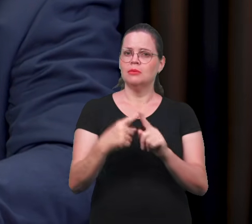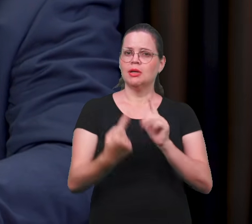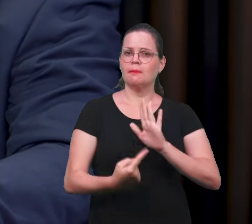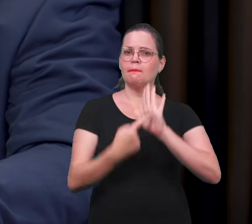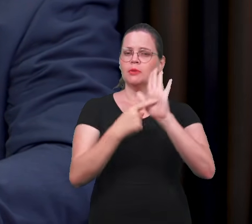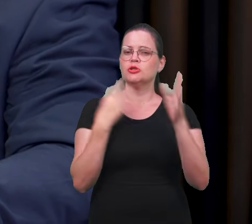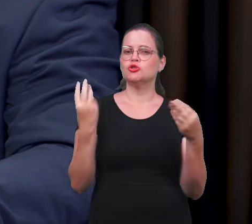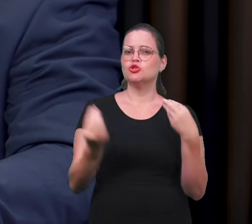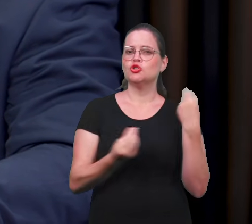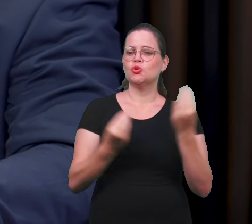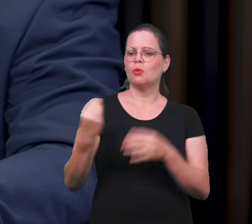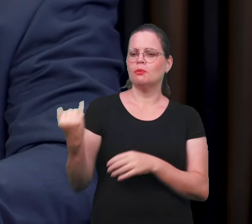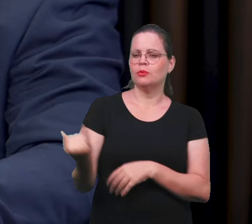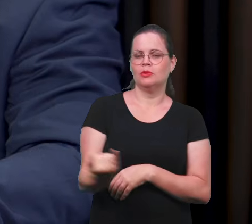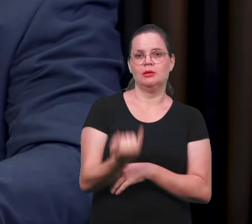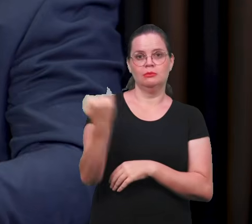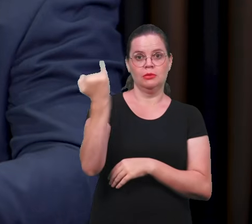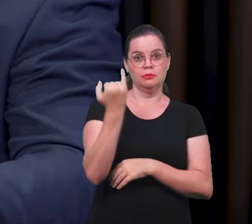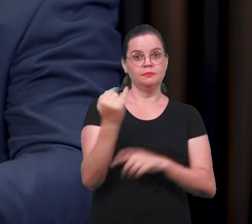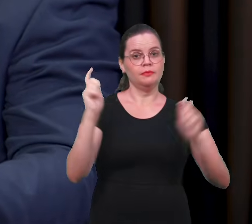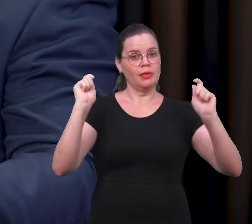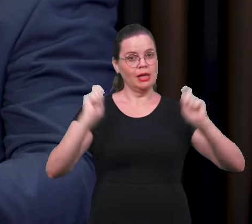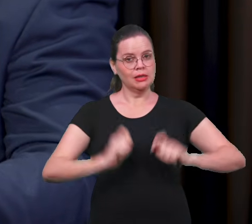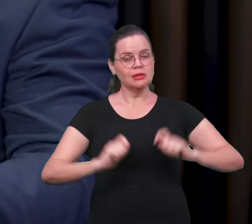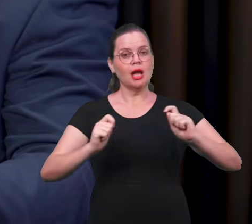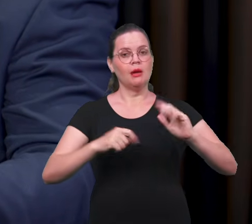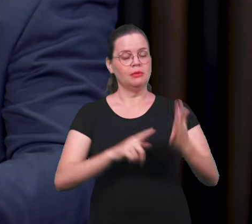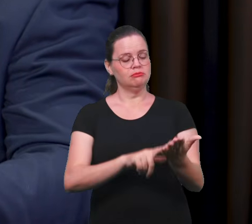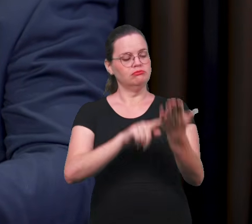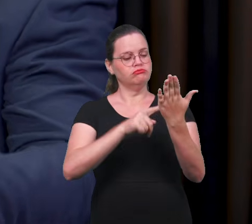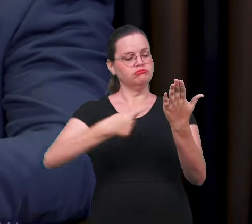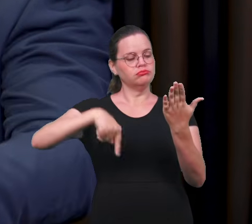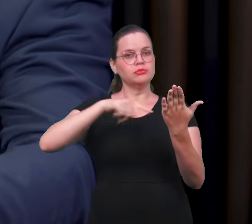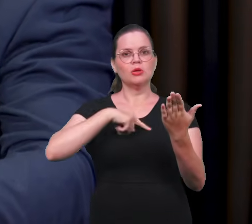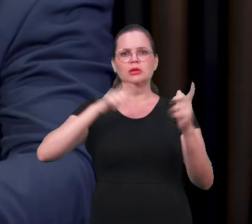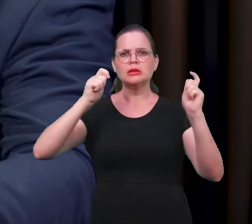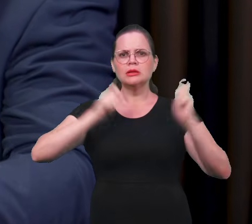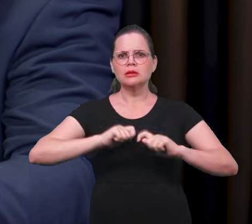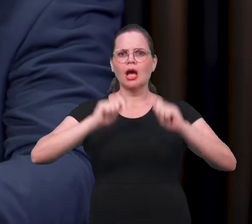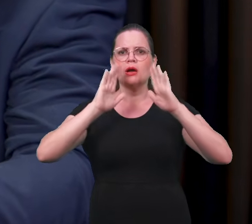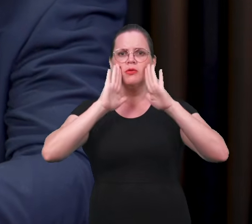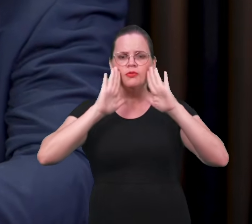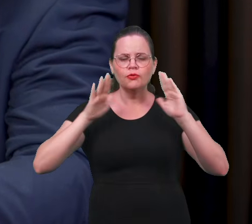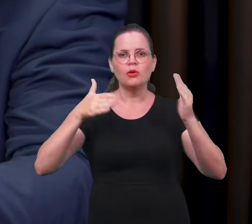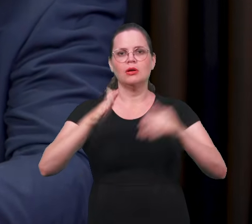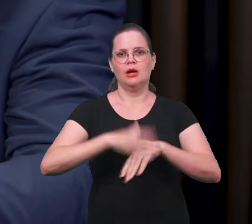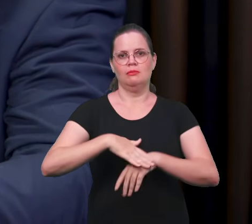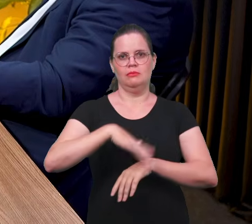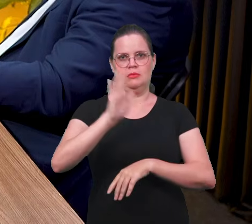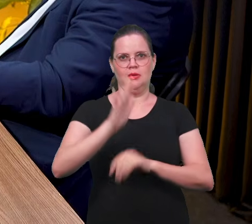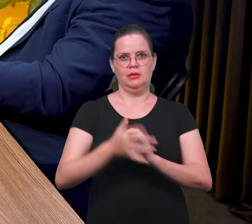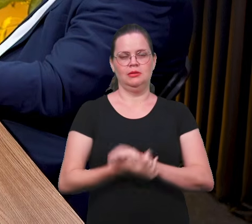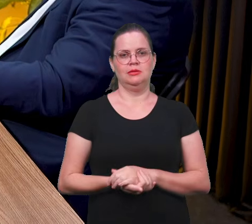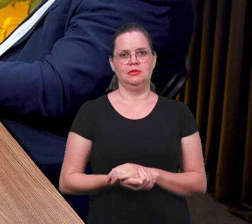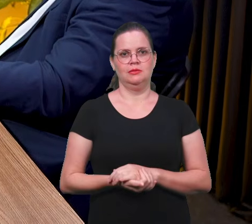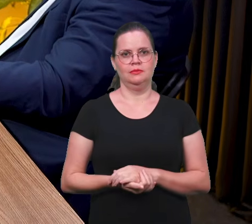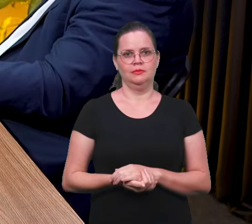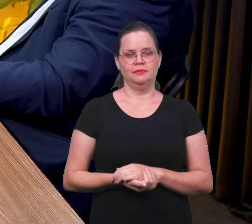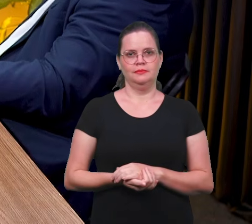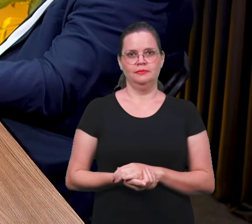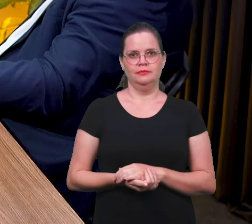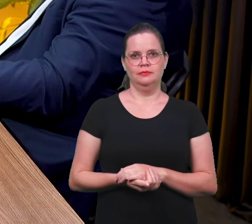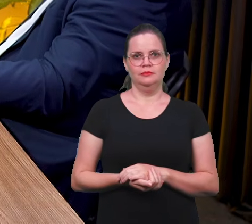importante, didática, e o propósito é enfatizar isso mais, um pouco mais, né? Para